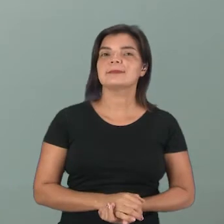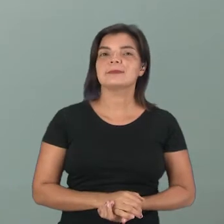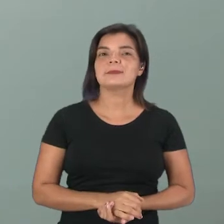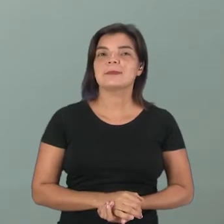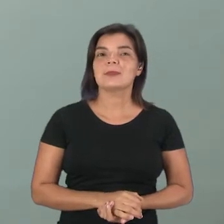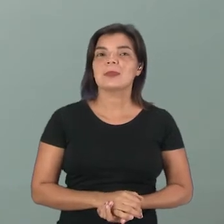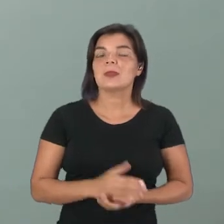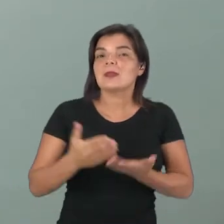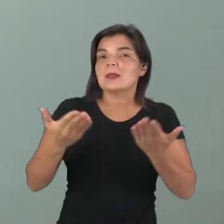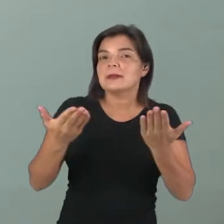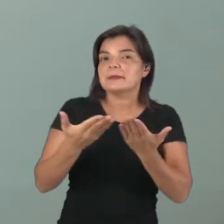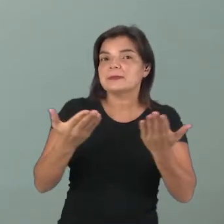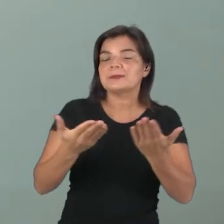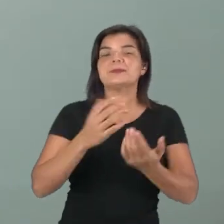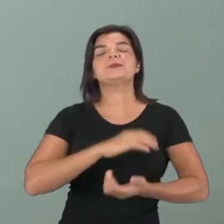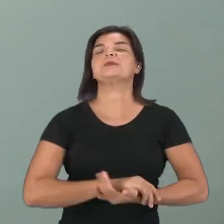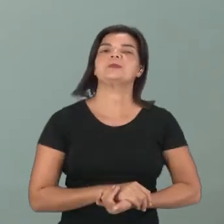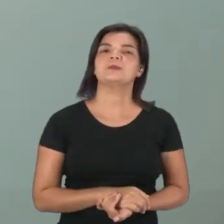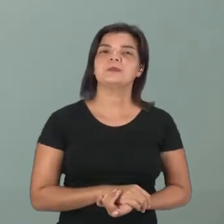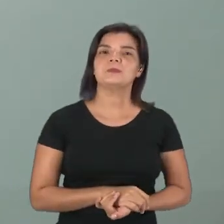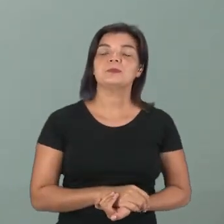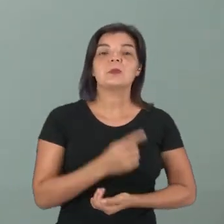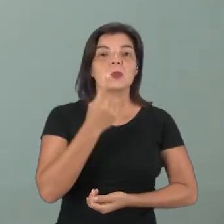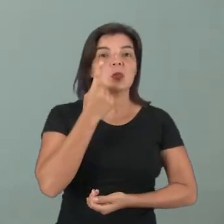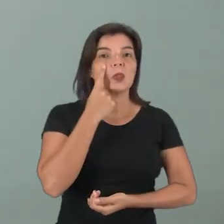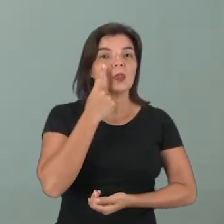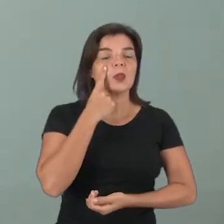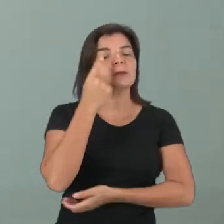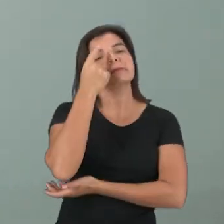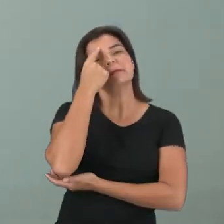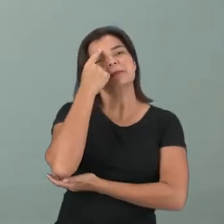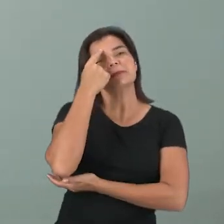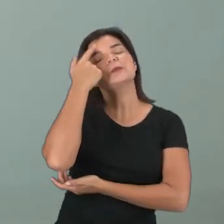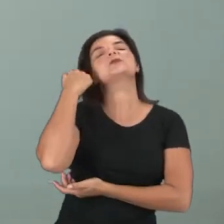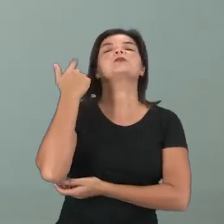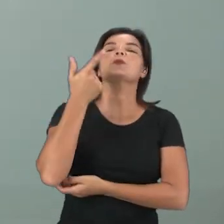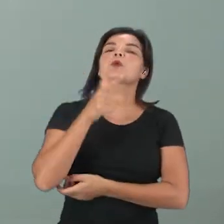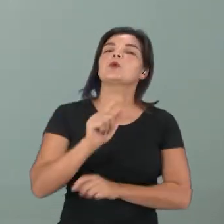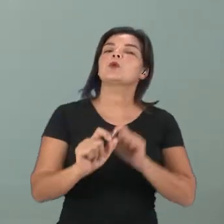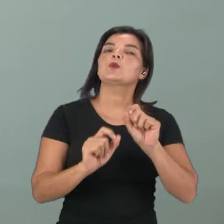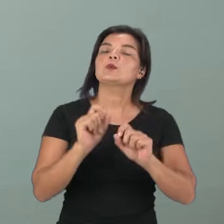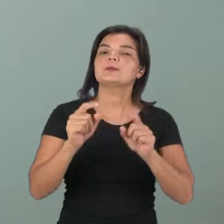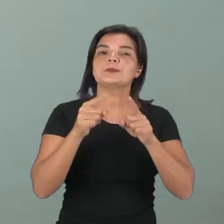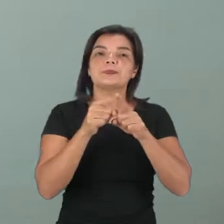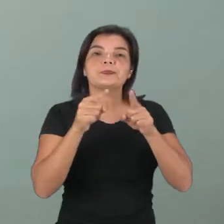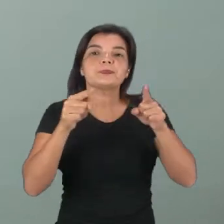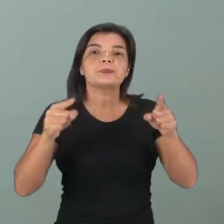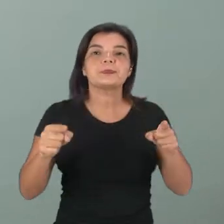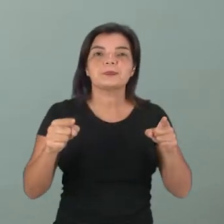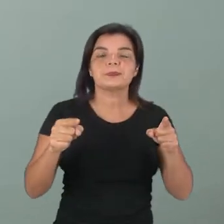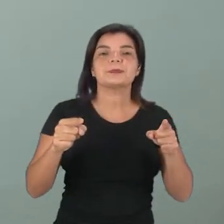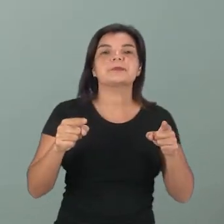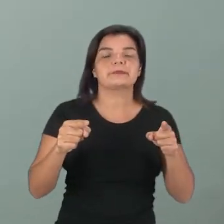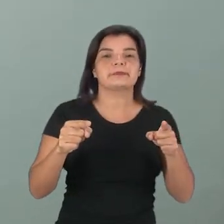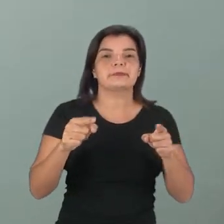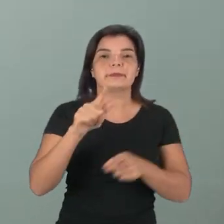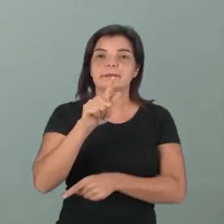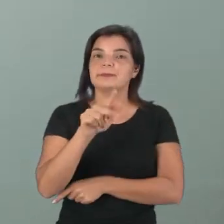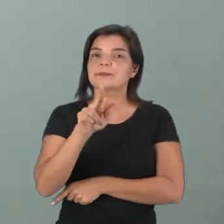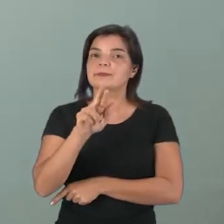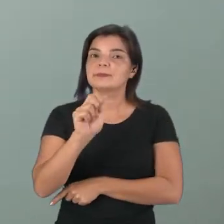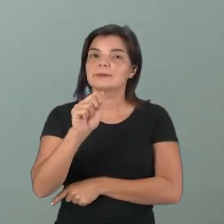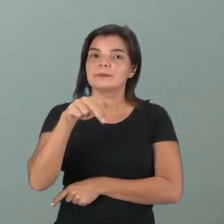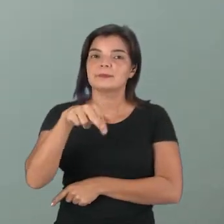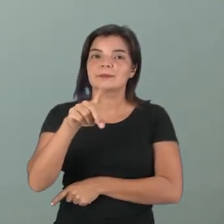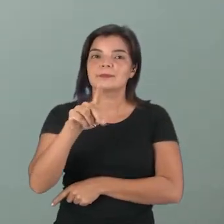mesmo. Agora, queridos alunos, vamos então refletir mais um pouco sobre grandezas.